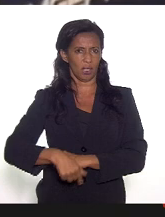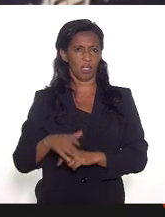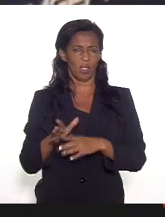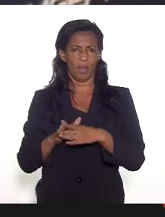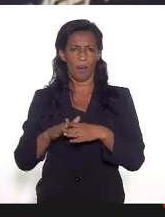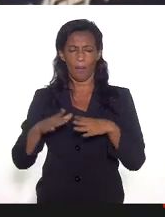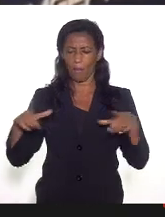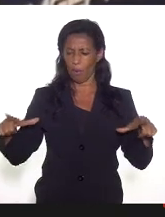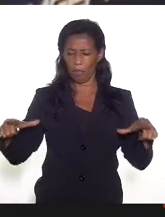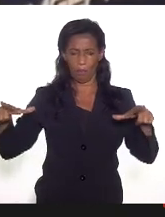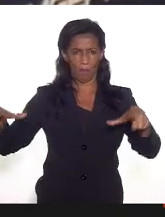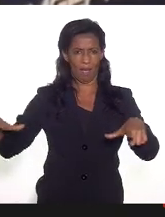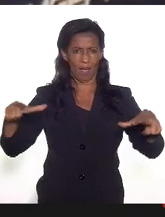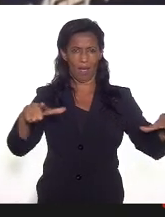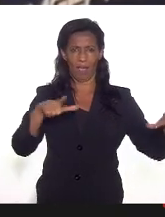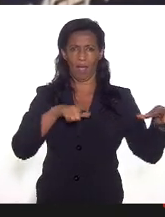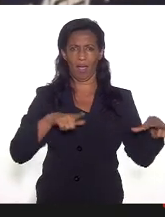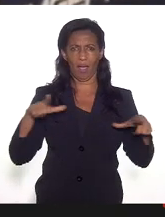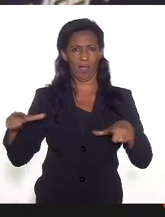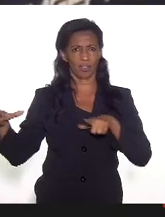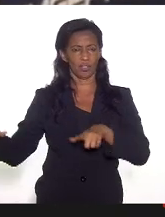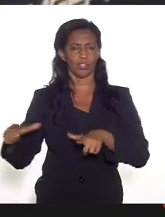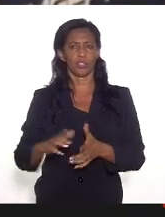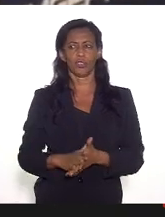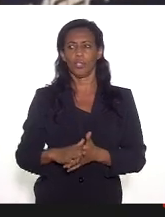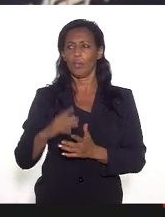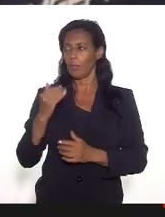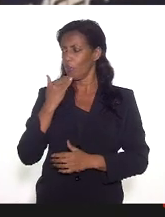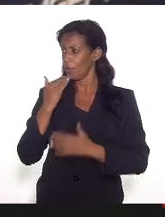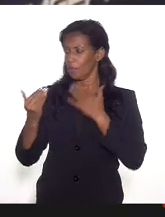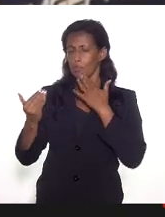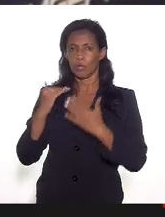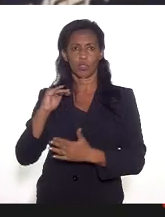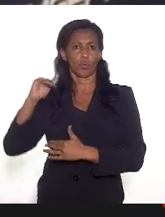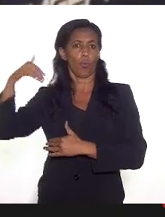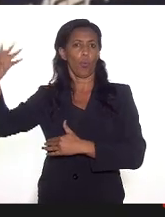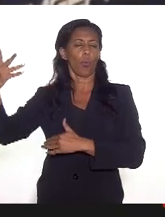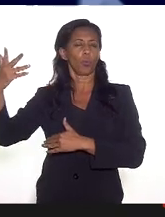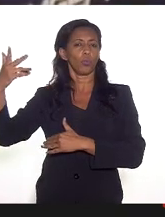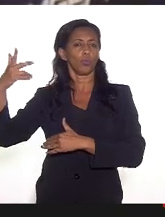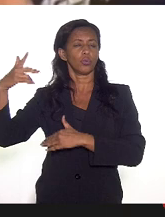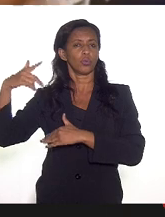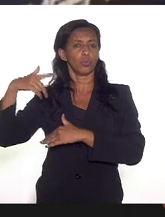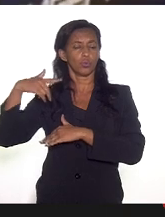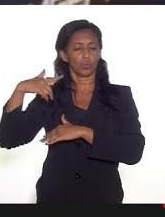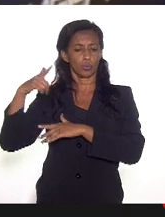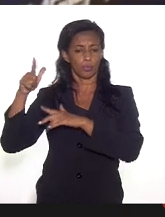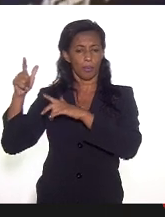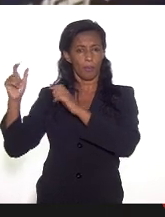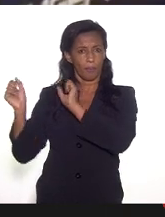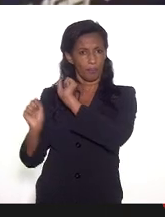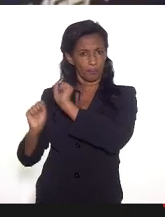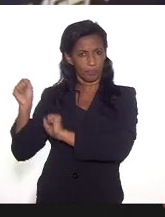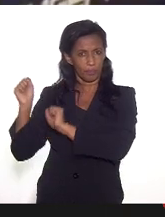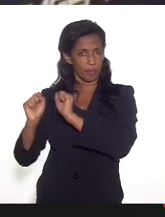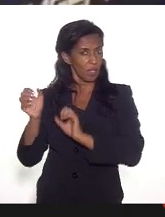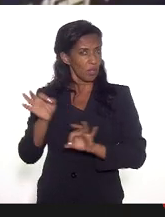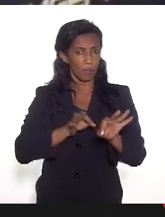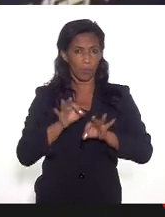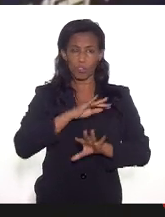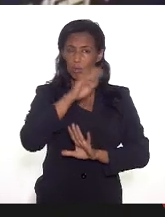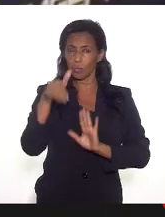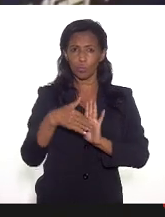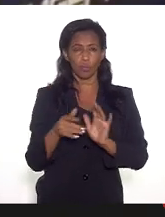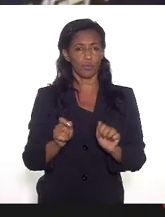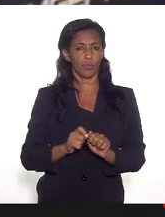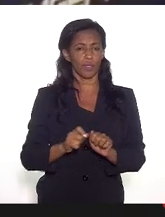blocos, partes pode ser encomendadas a outros estaleiros, e o projeto foi feito aqui. A